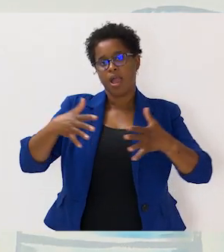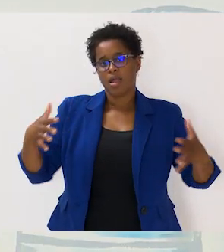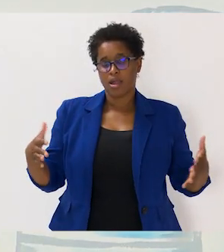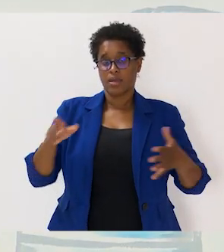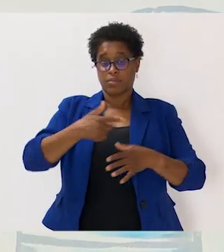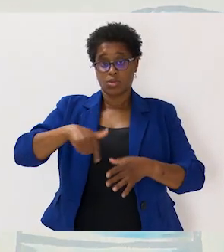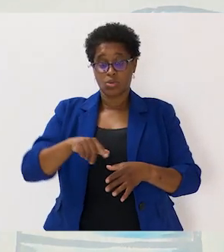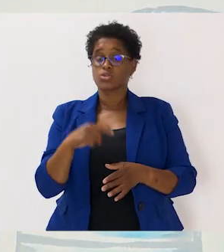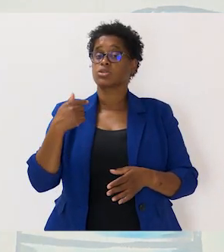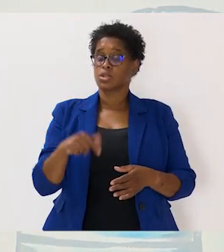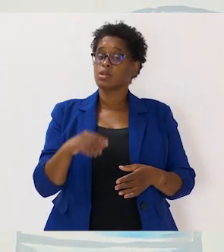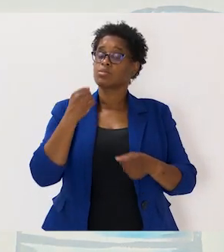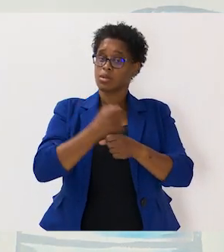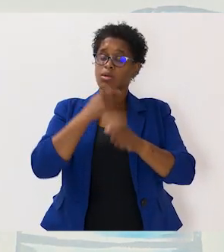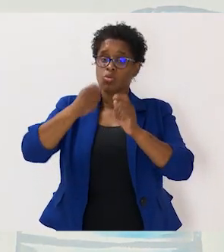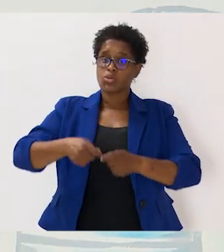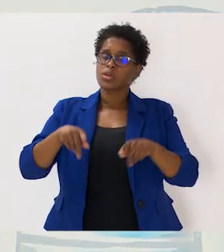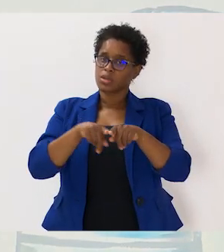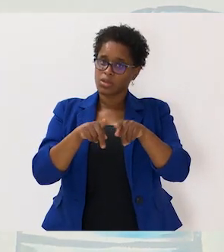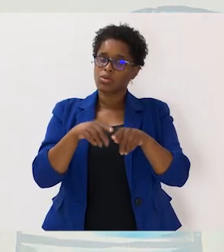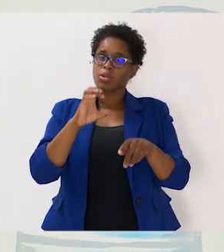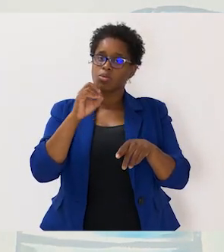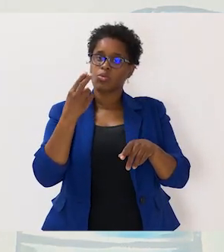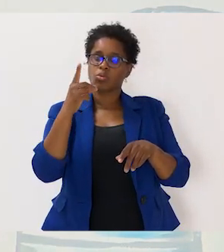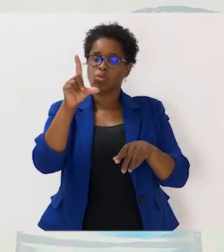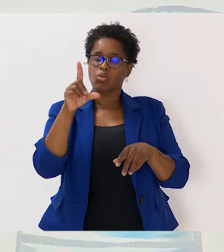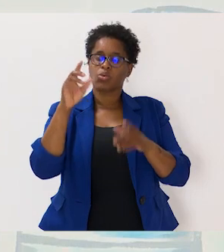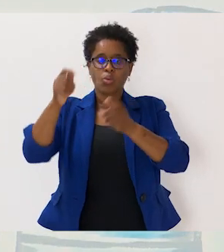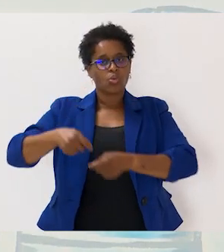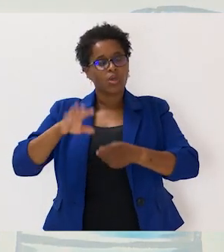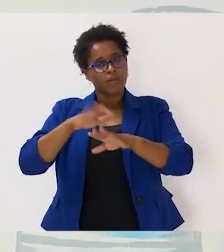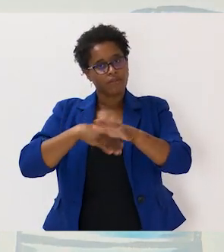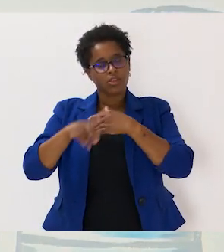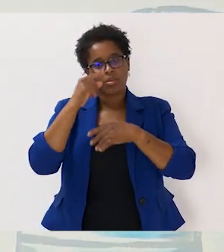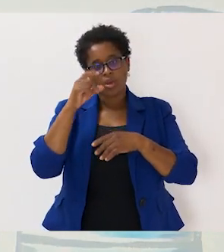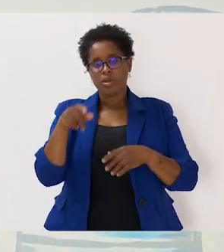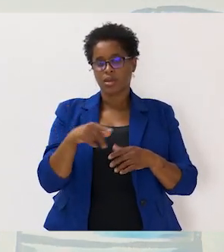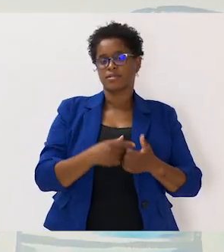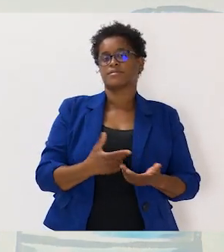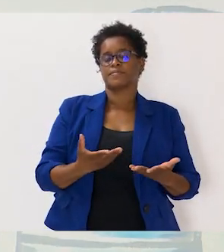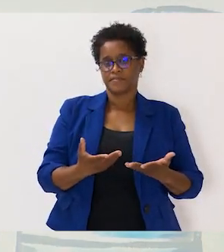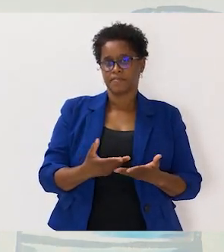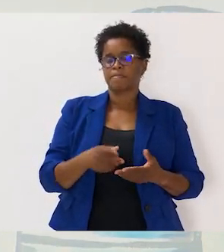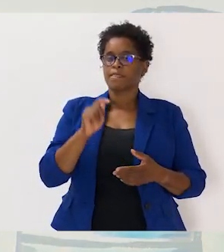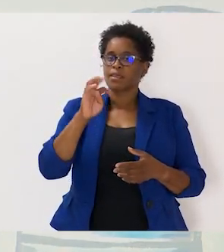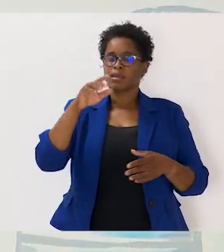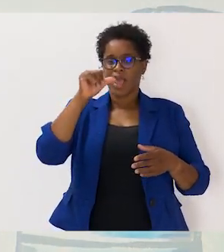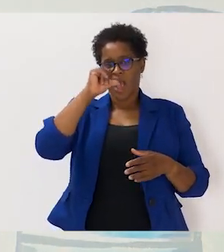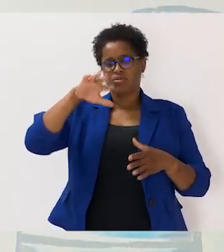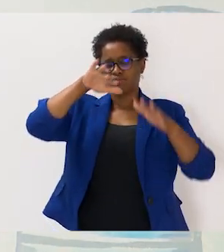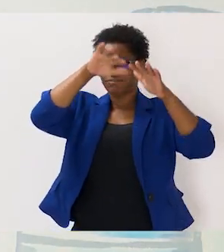onde nós temos cultivo da mesma cultura, é feita pelo homem. Então aqui é tipo estufas